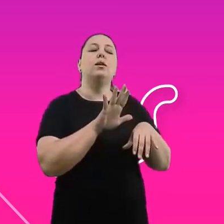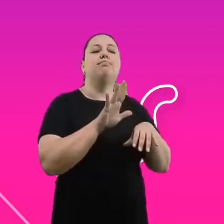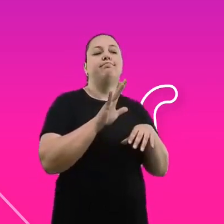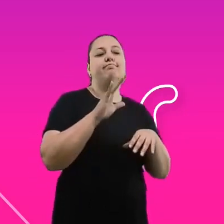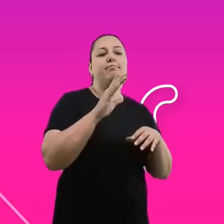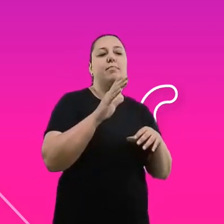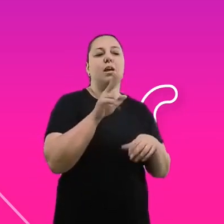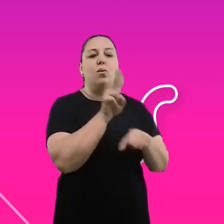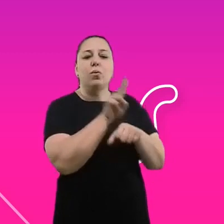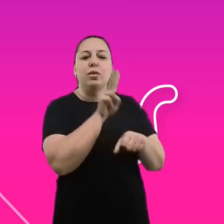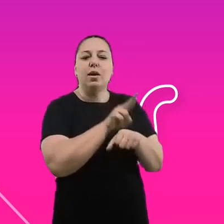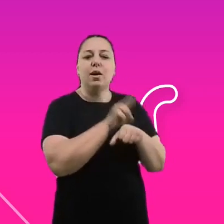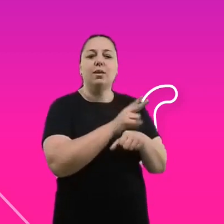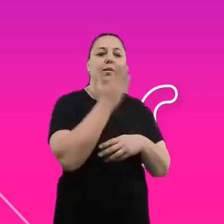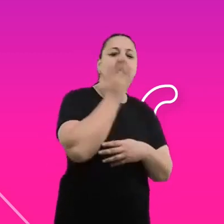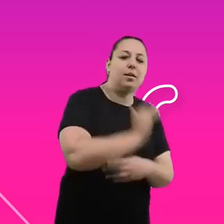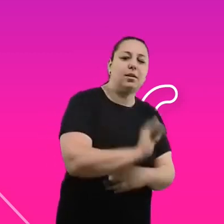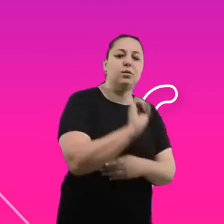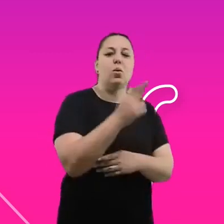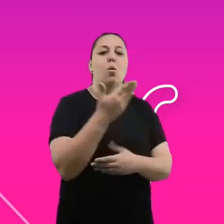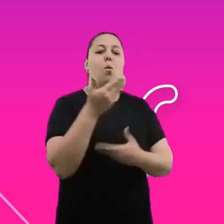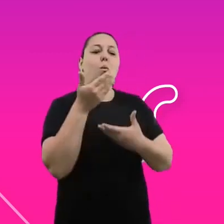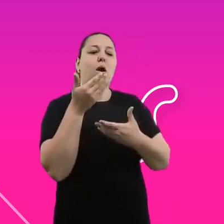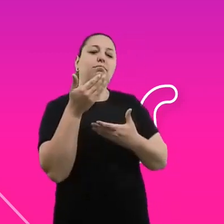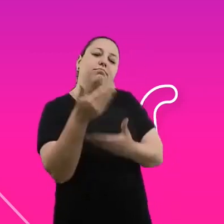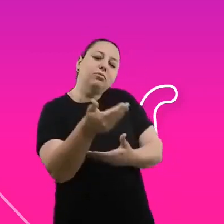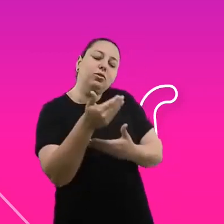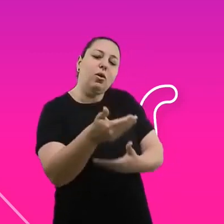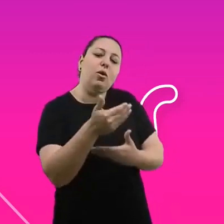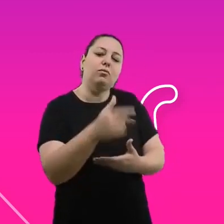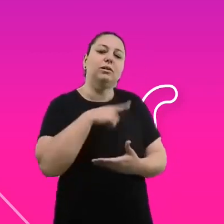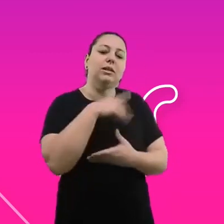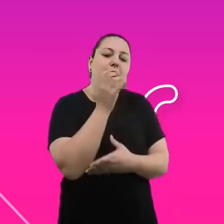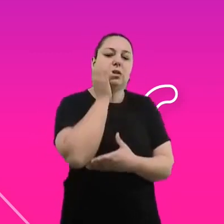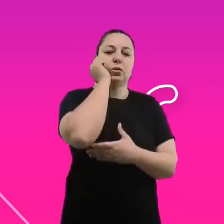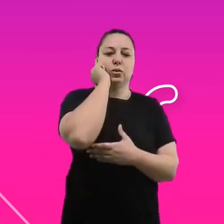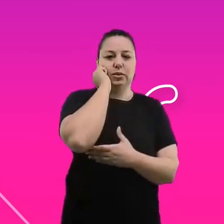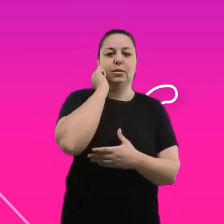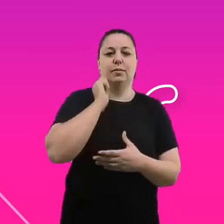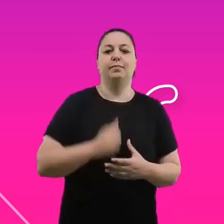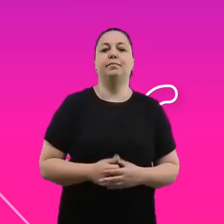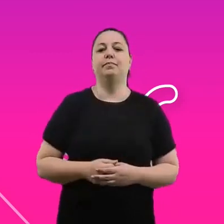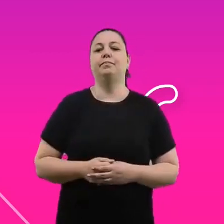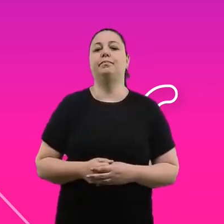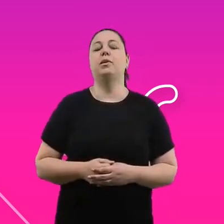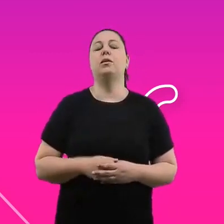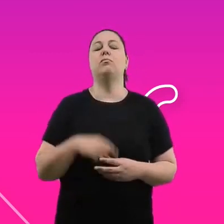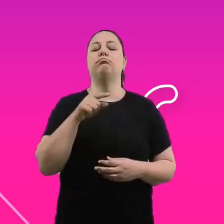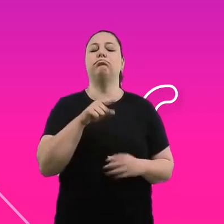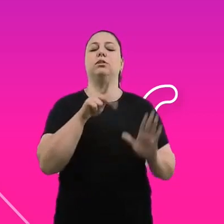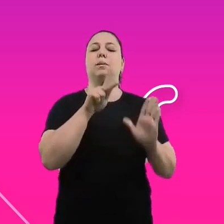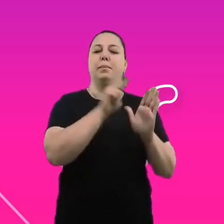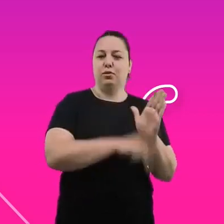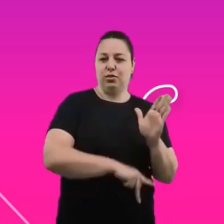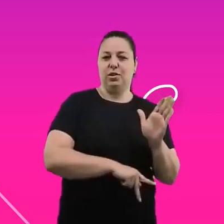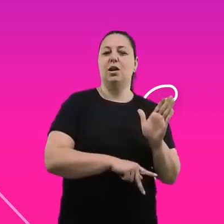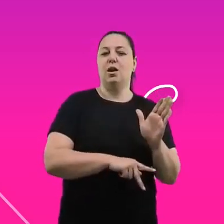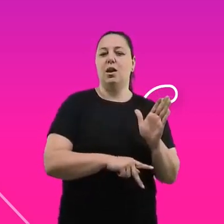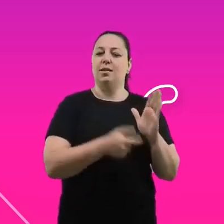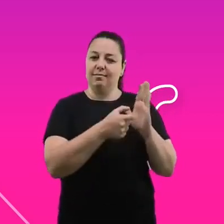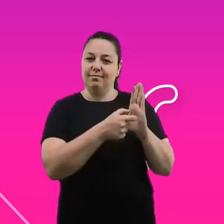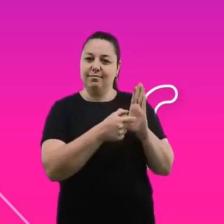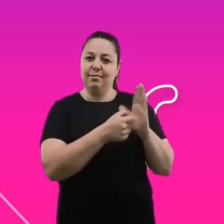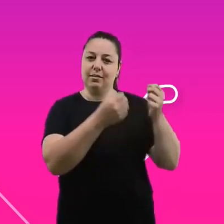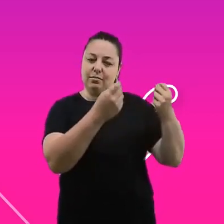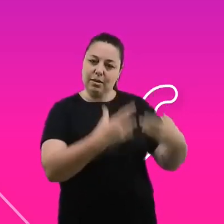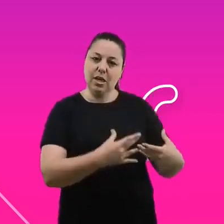de uma família. Mas aqui eu represento, na verdade, esse projeto, muitas pessoas que estiveram por trás.